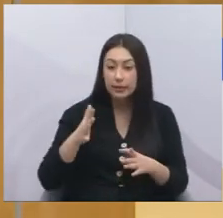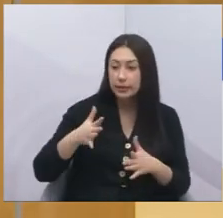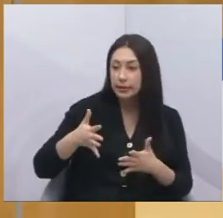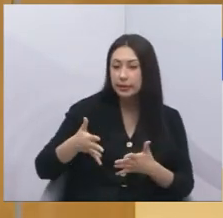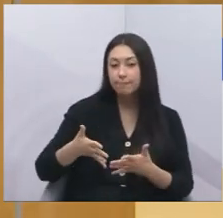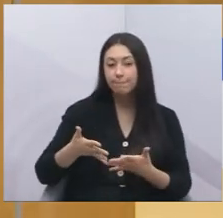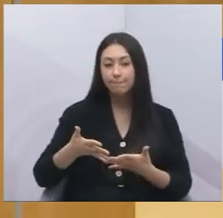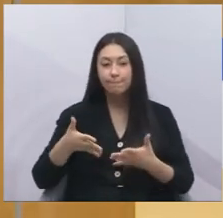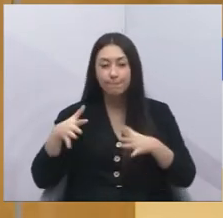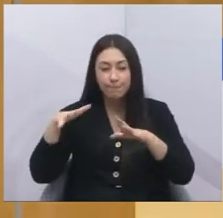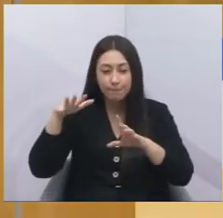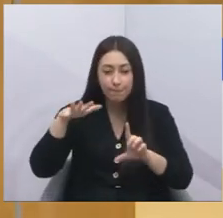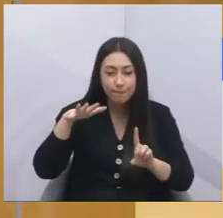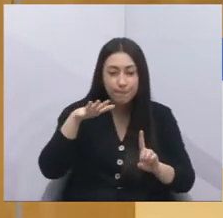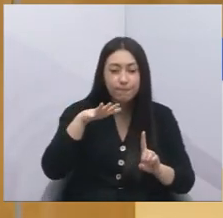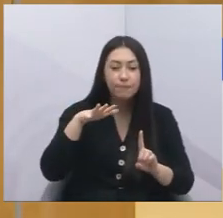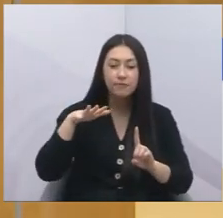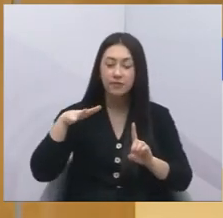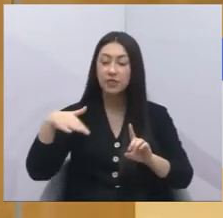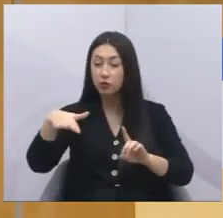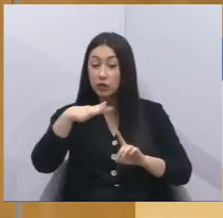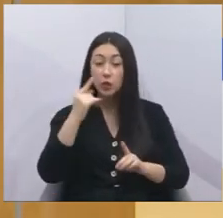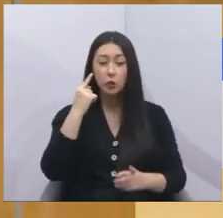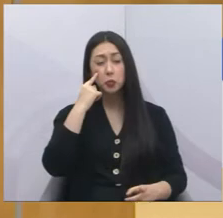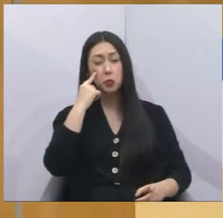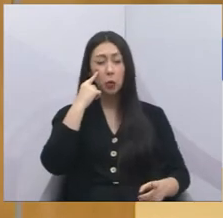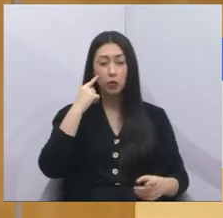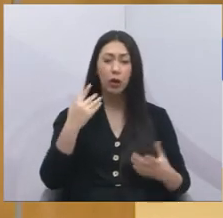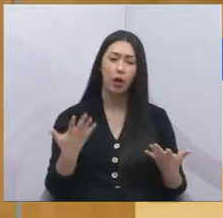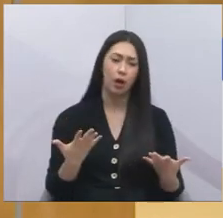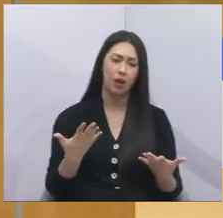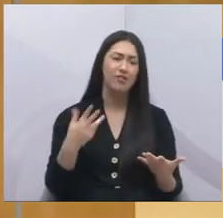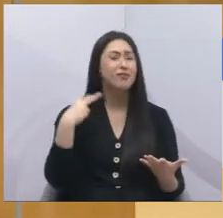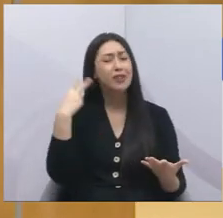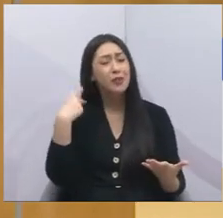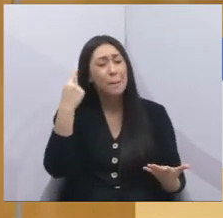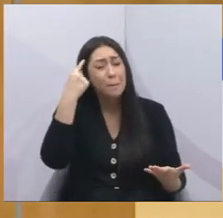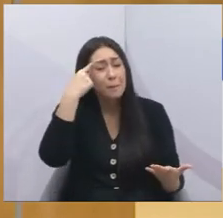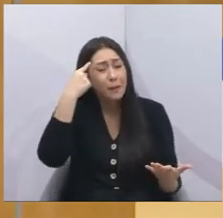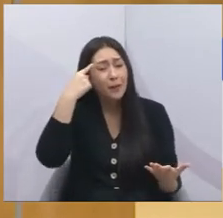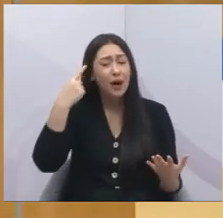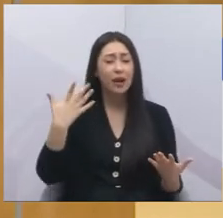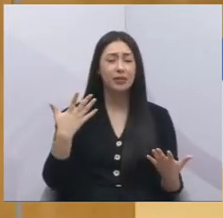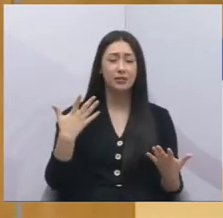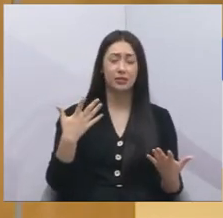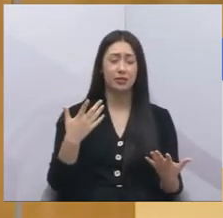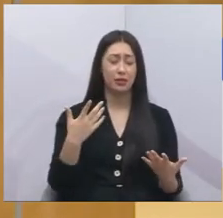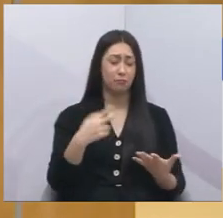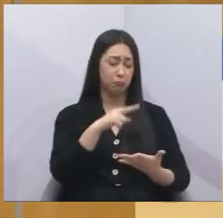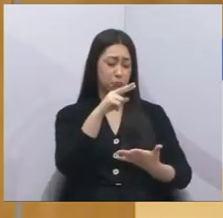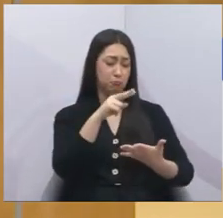os vereadores ainda que estão em dúvida. Vereadores, pensa um pouco, analisa.